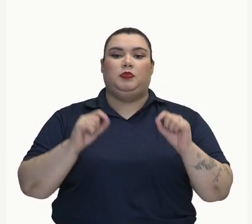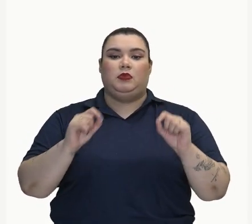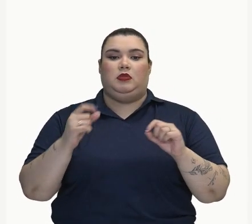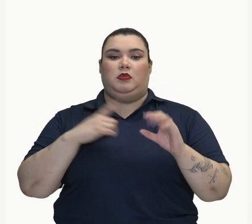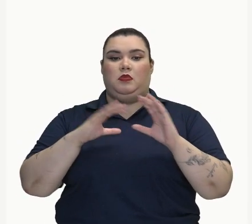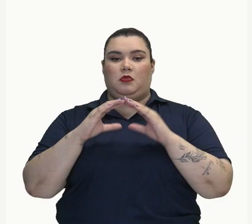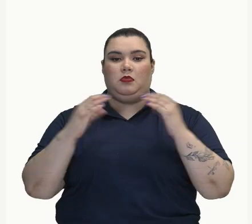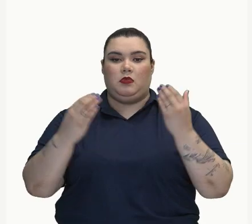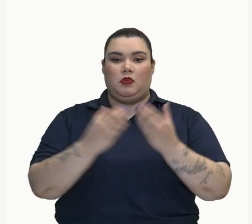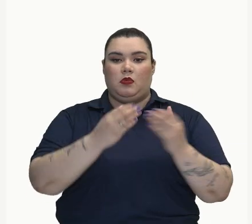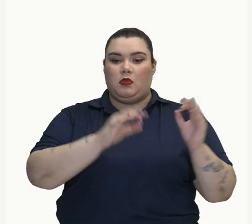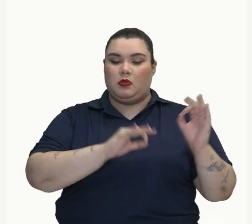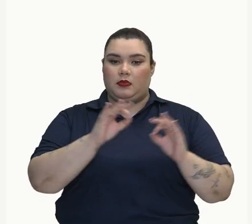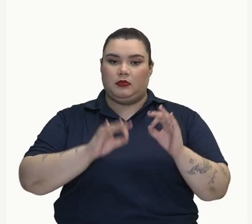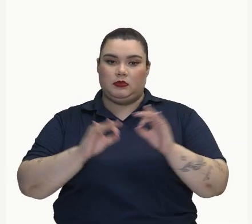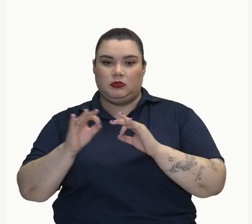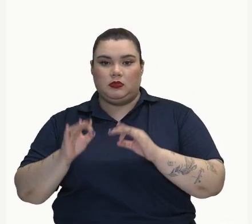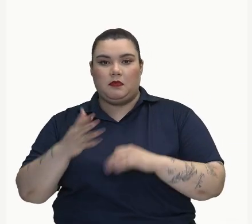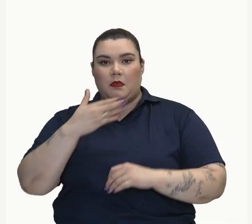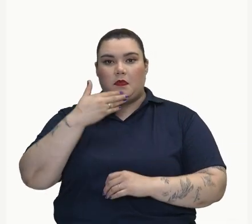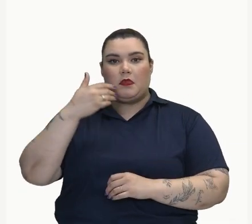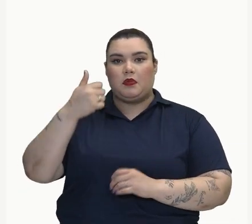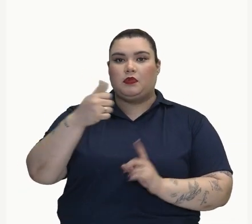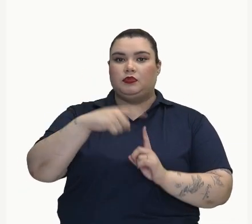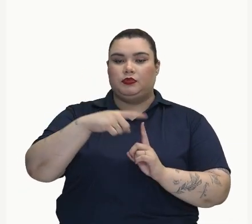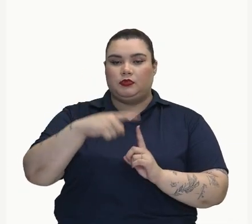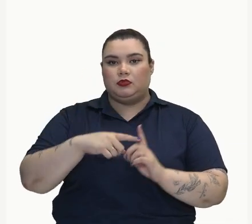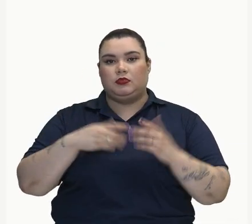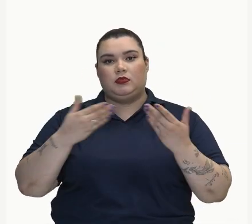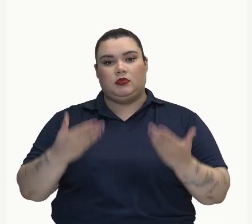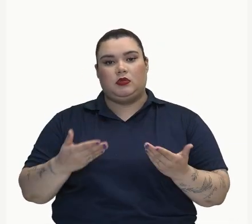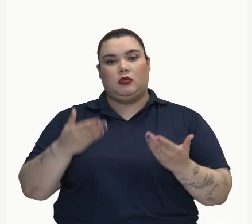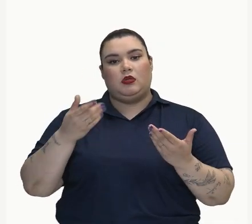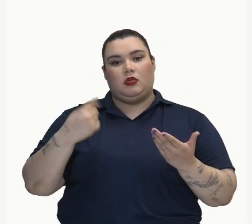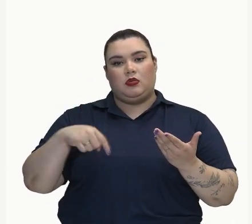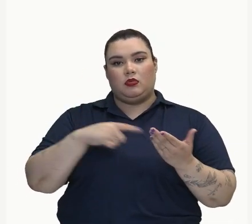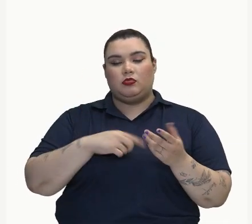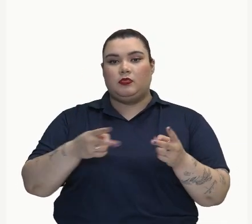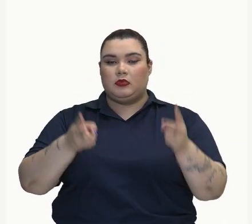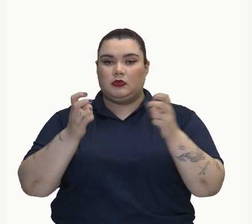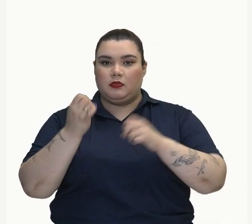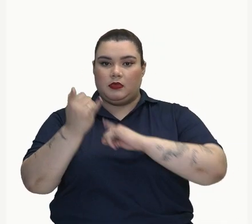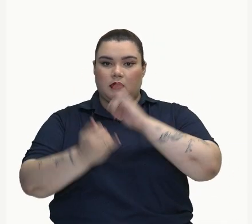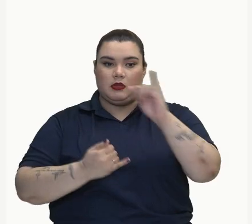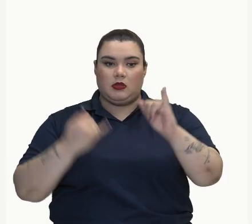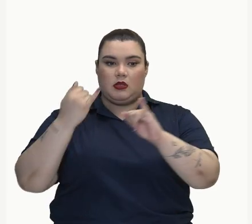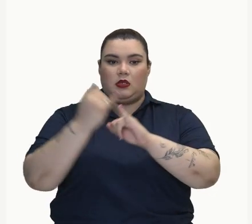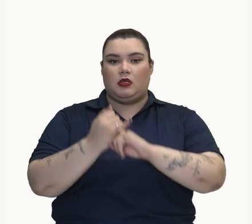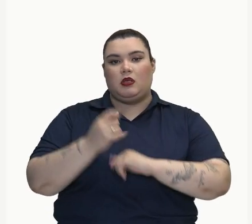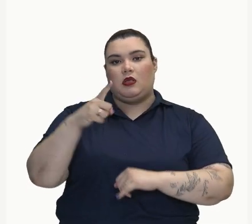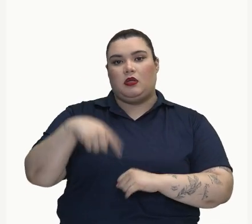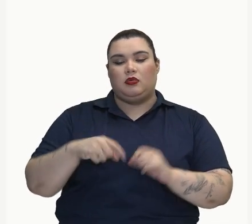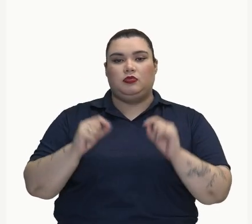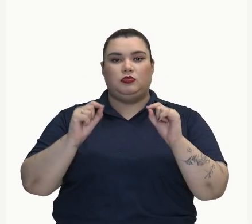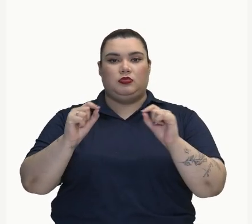se organizando de uma melhor forma, fazendo com que, na verdade, a internet fosse um espaço de